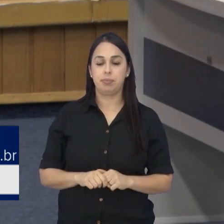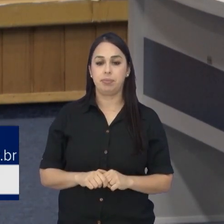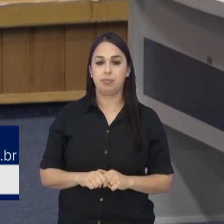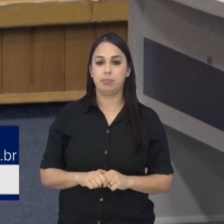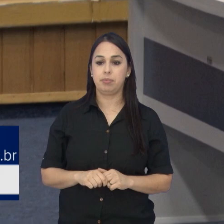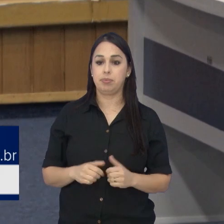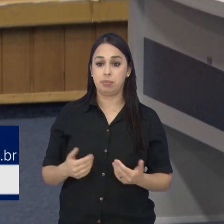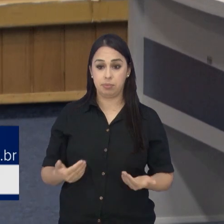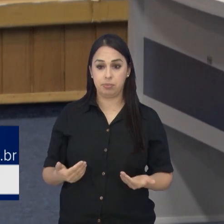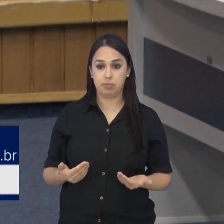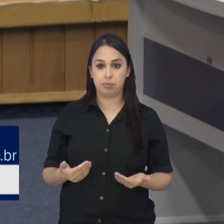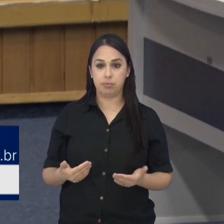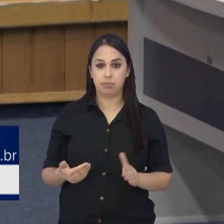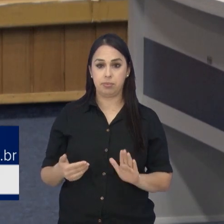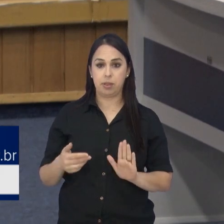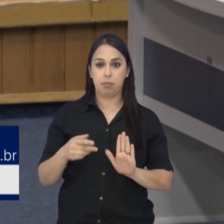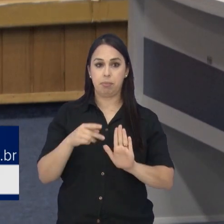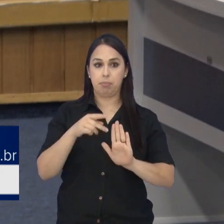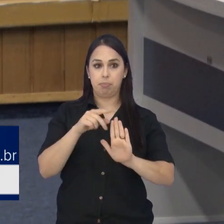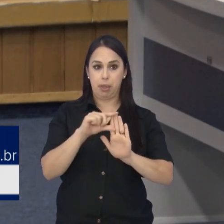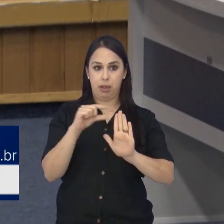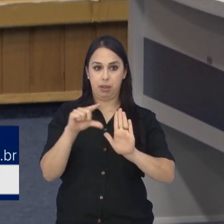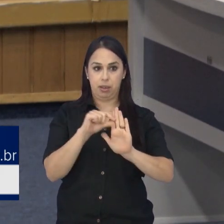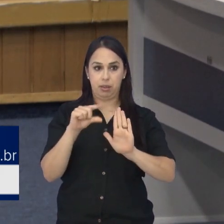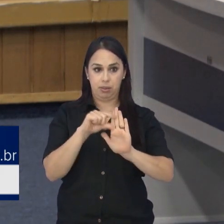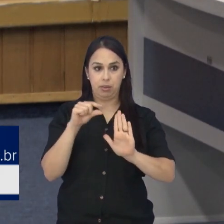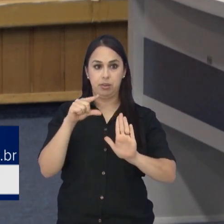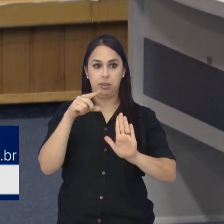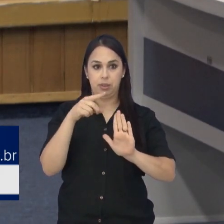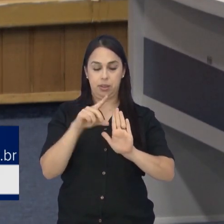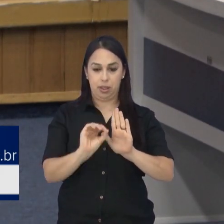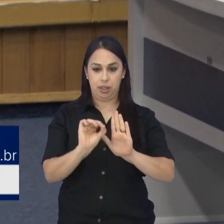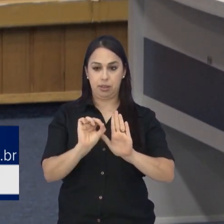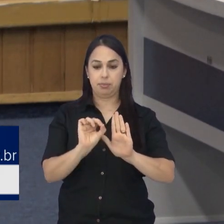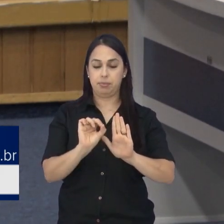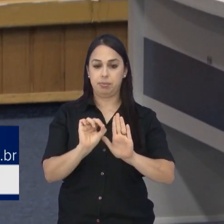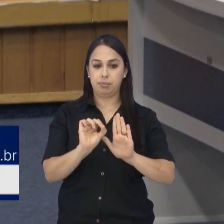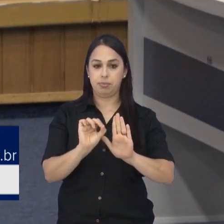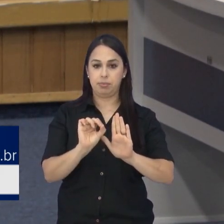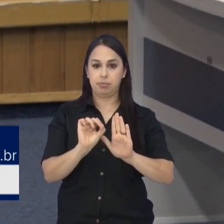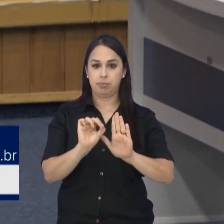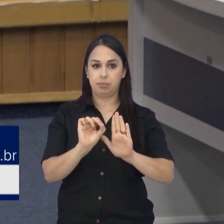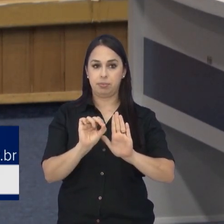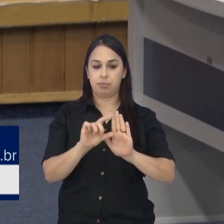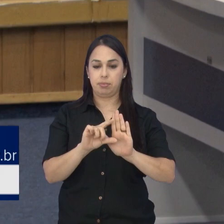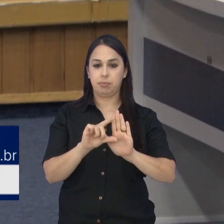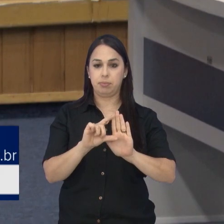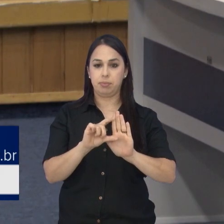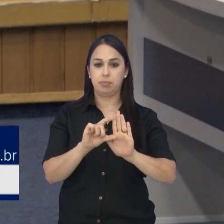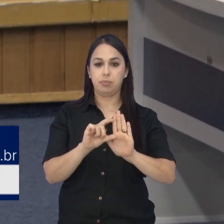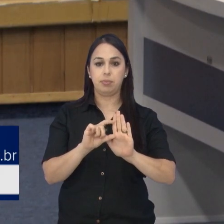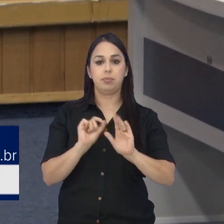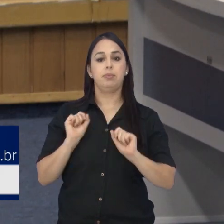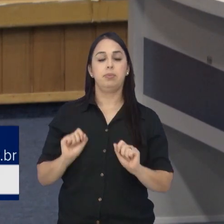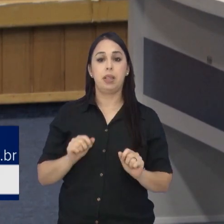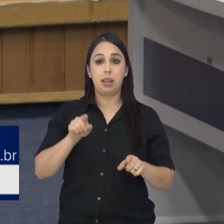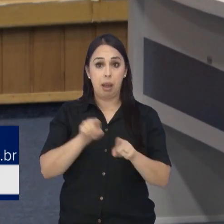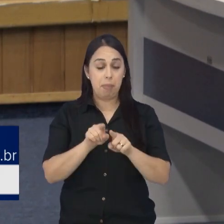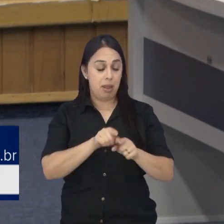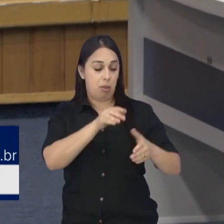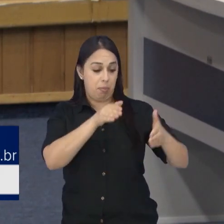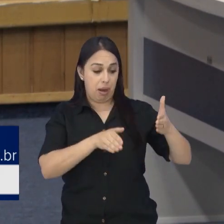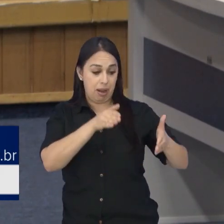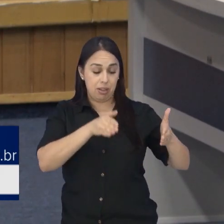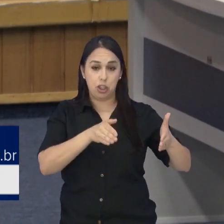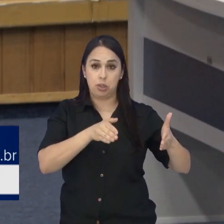Deliberativo. O parágrafo 10 fala o seguinte: para efeito da observação, da coincidência de mandato,